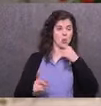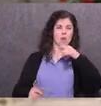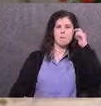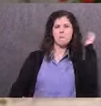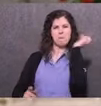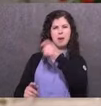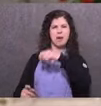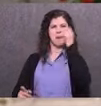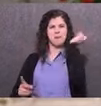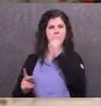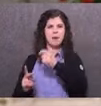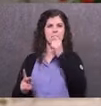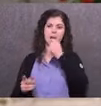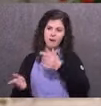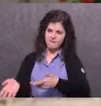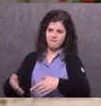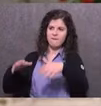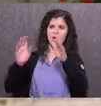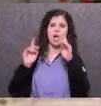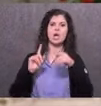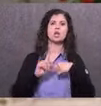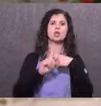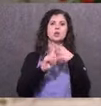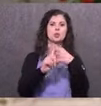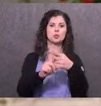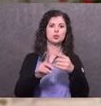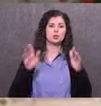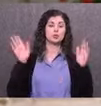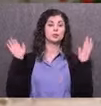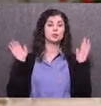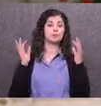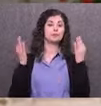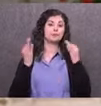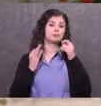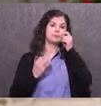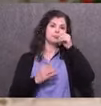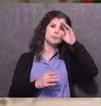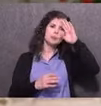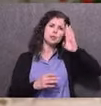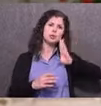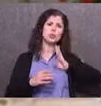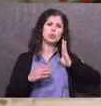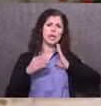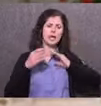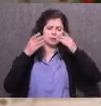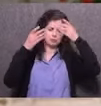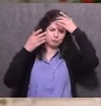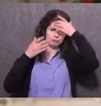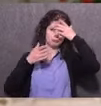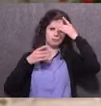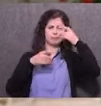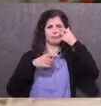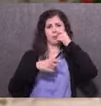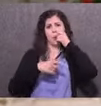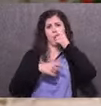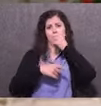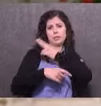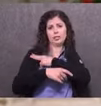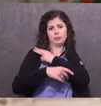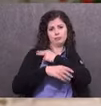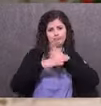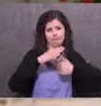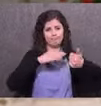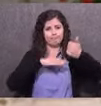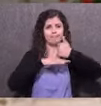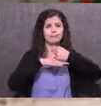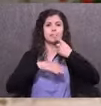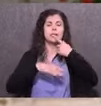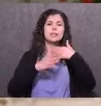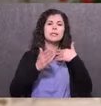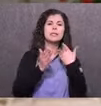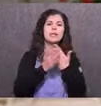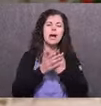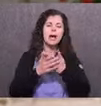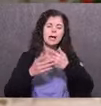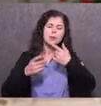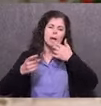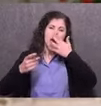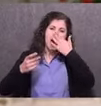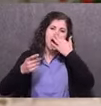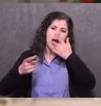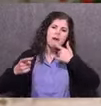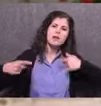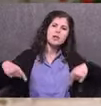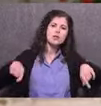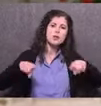Então os soldados do governador levaram Jesus para o pretório e reuniram à volta dele toda a